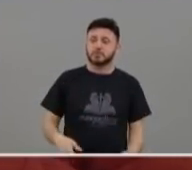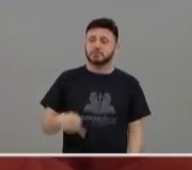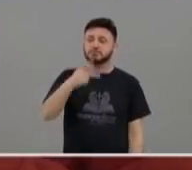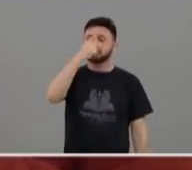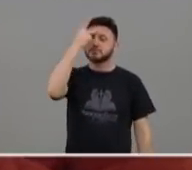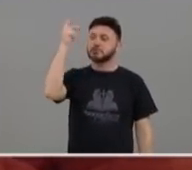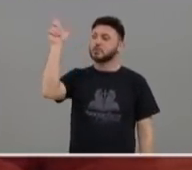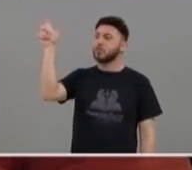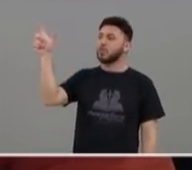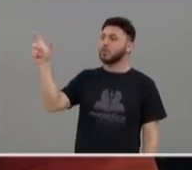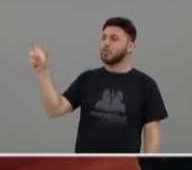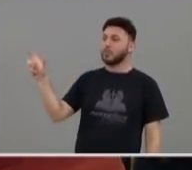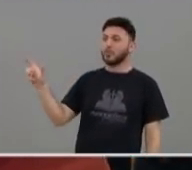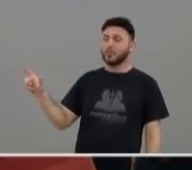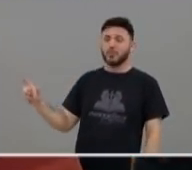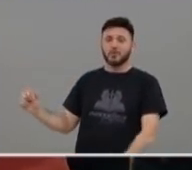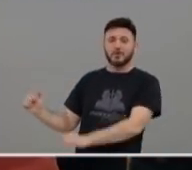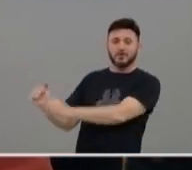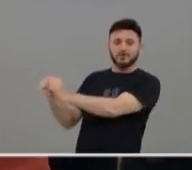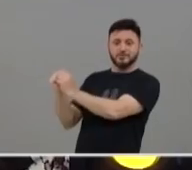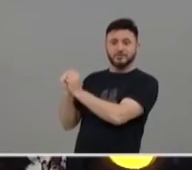alguém do teu lado,